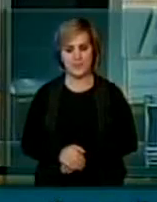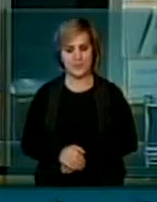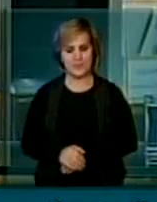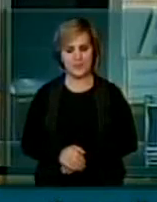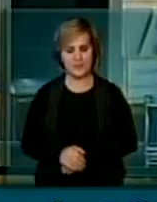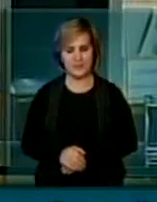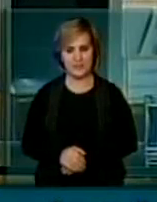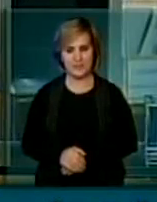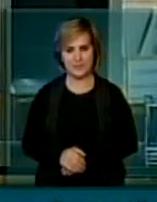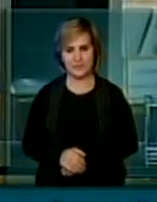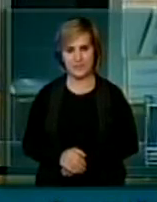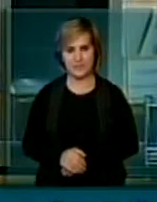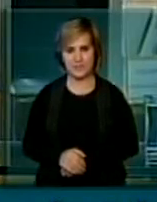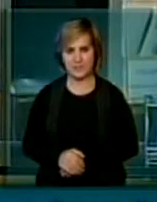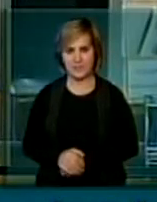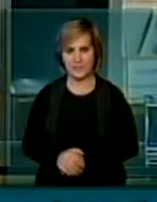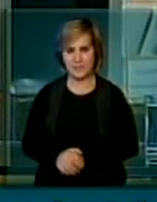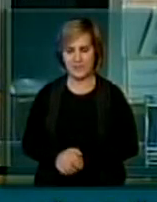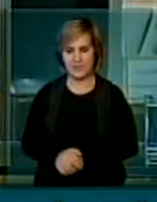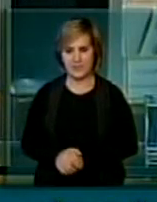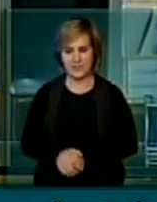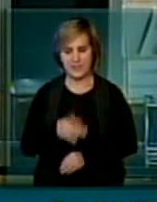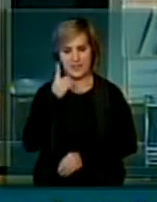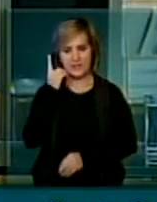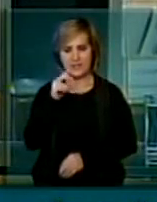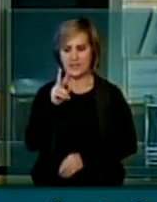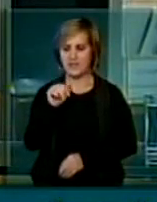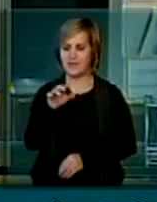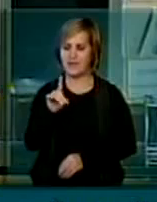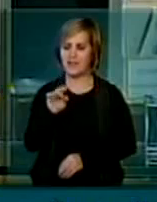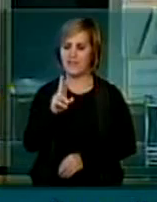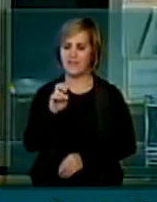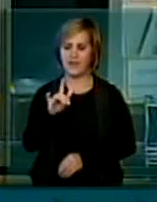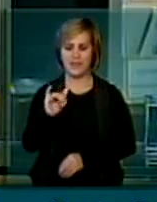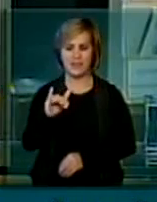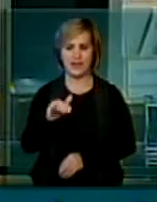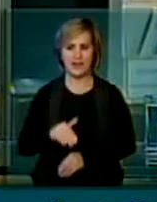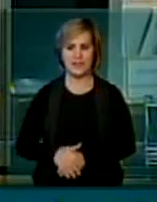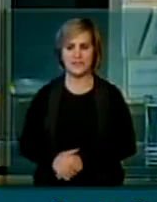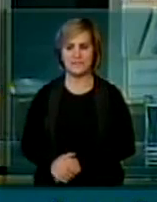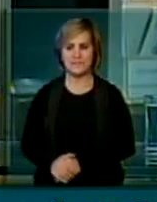Rapaz, você vai falar um negócio desse aí. Deputado Vanderlei Macris.